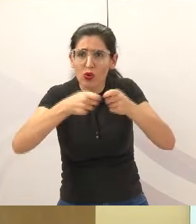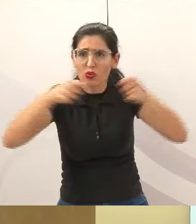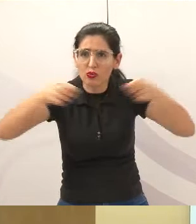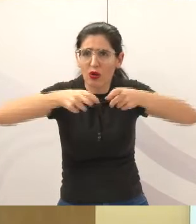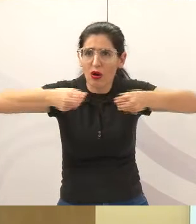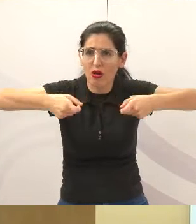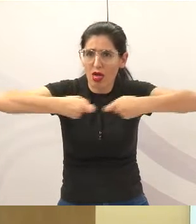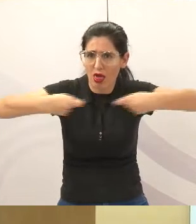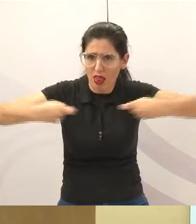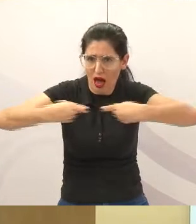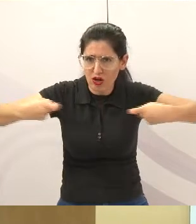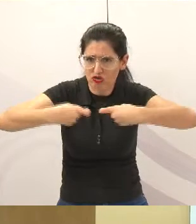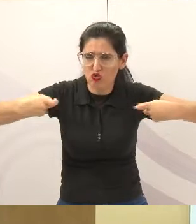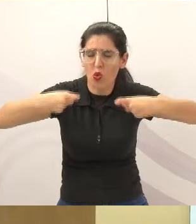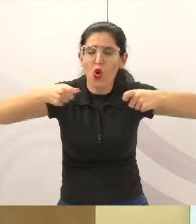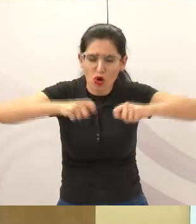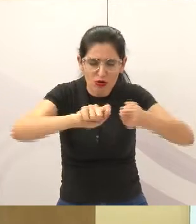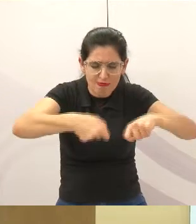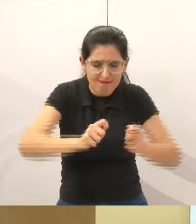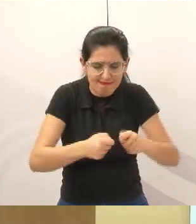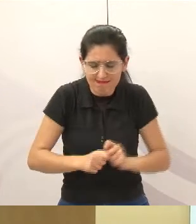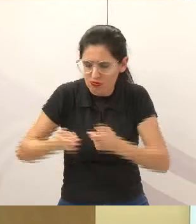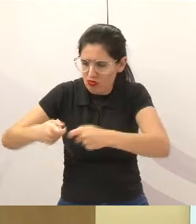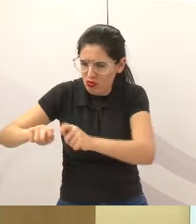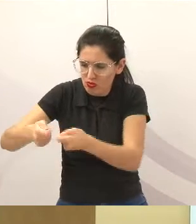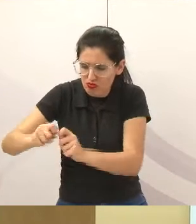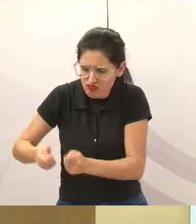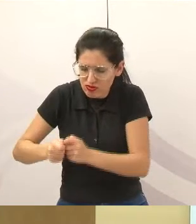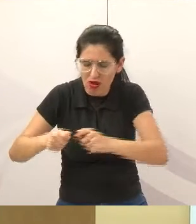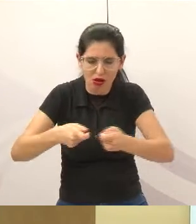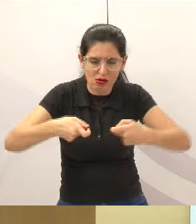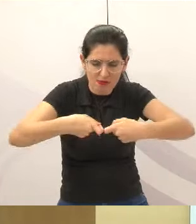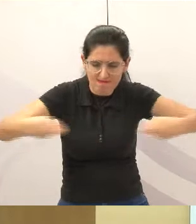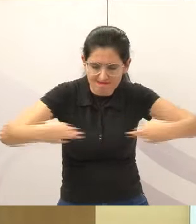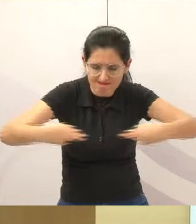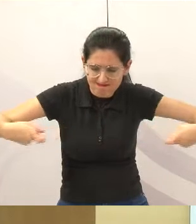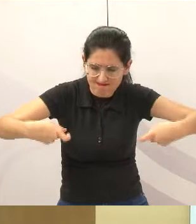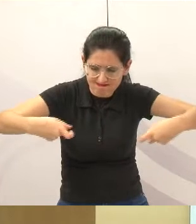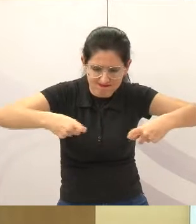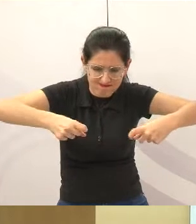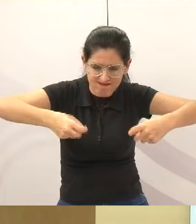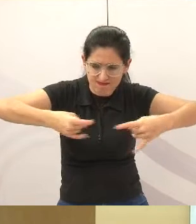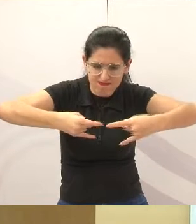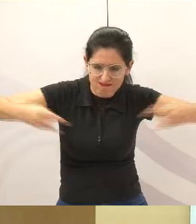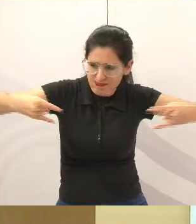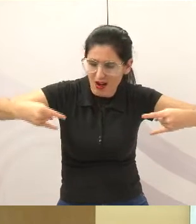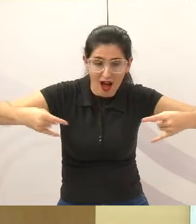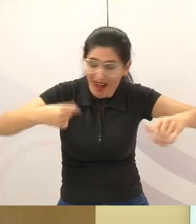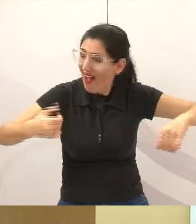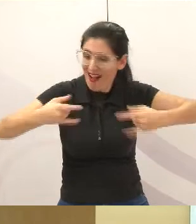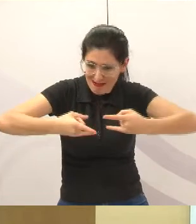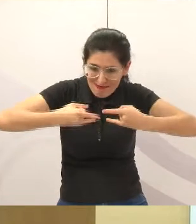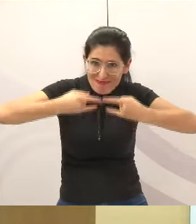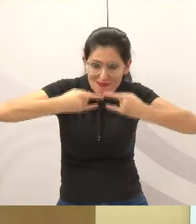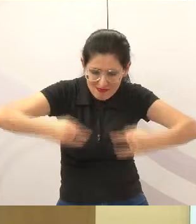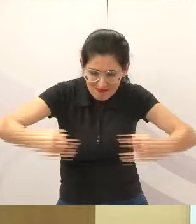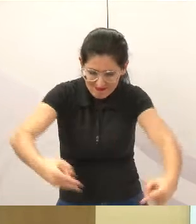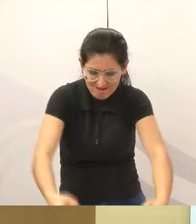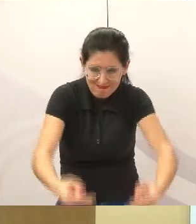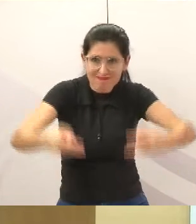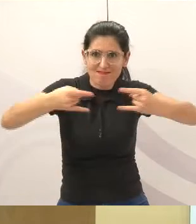e aquilo também serve como barreira para a gente impedir aí a transmissão